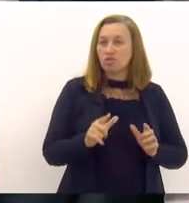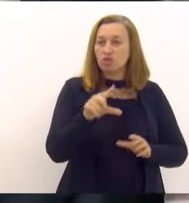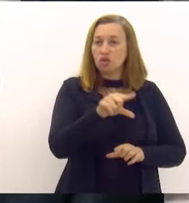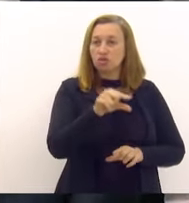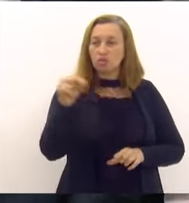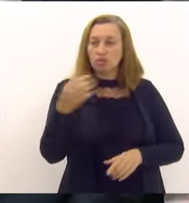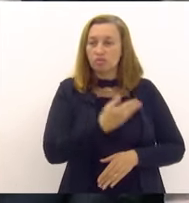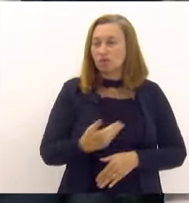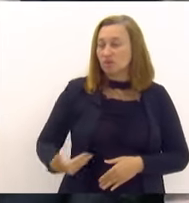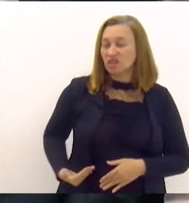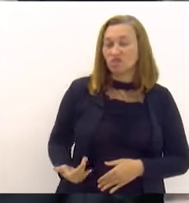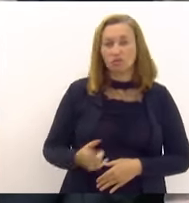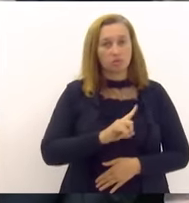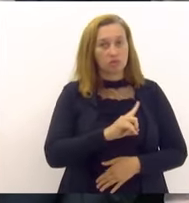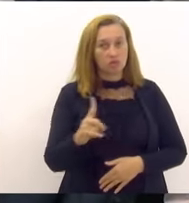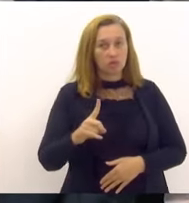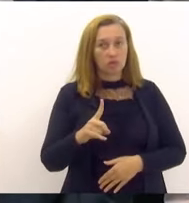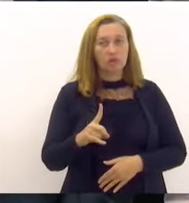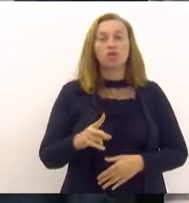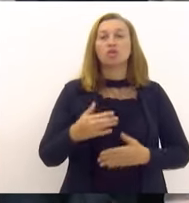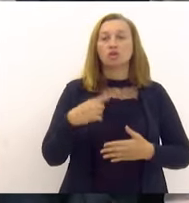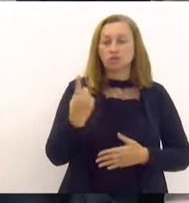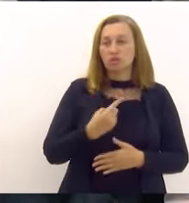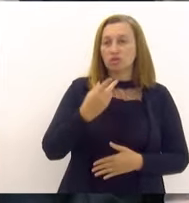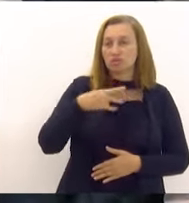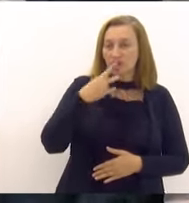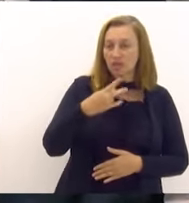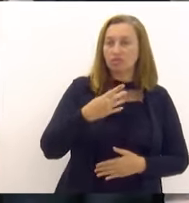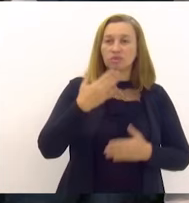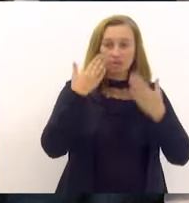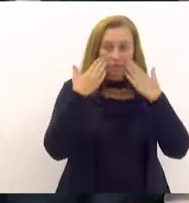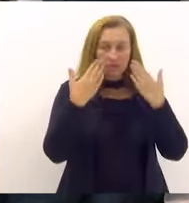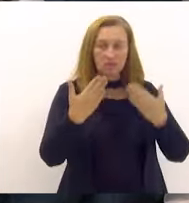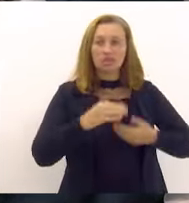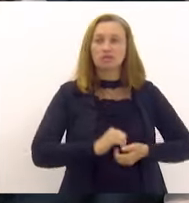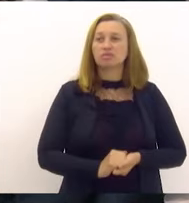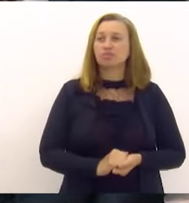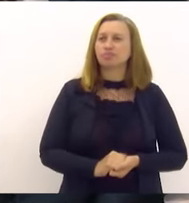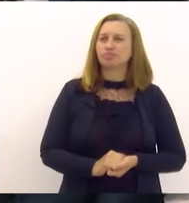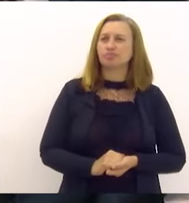politicamente. Então, esse foi o destaque que a gente apresentou e